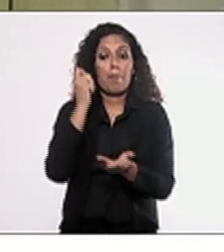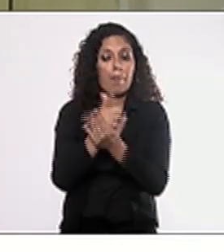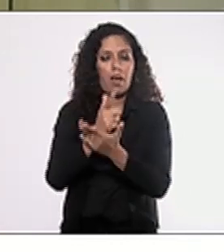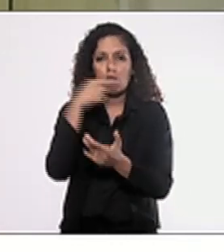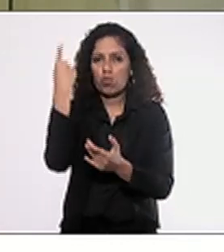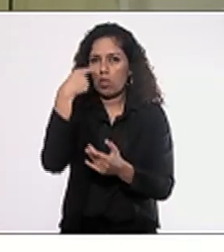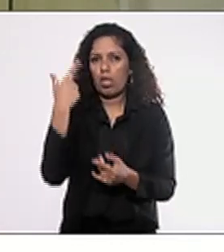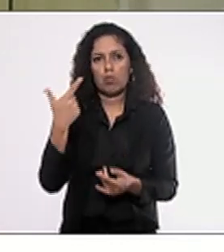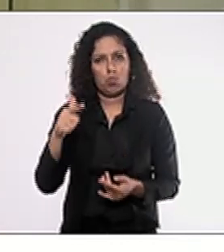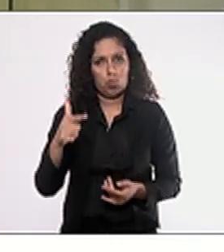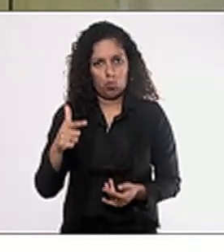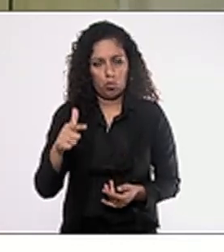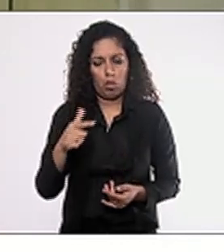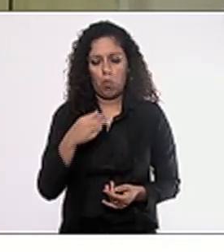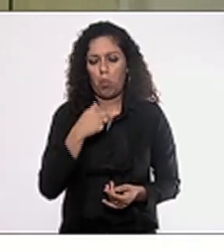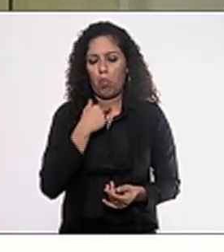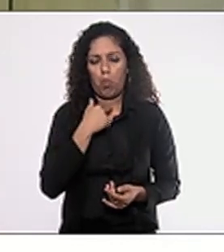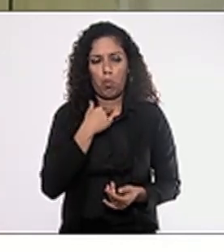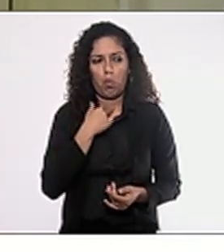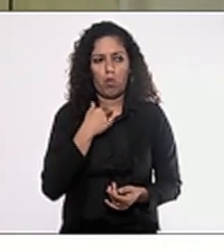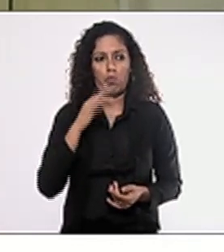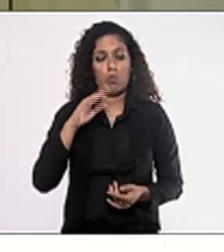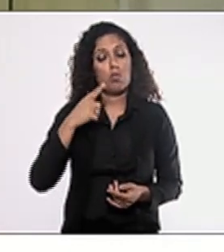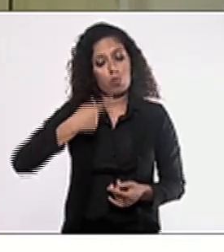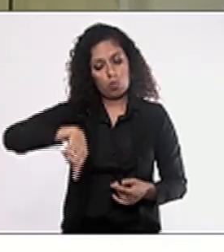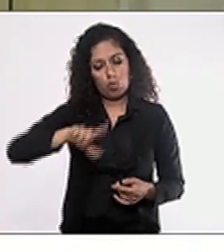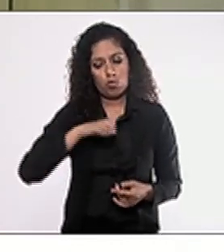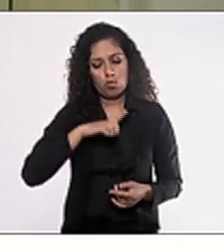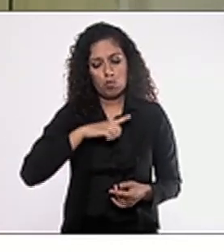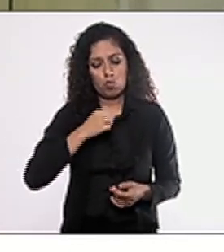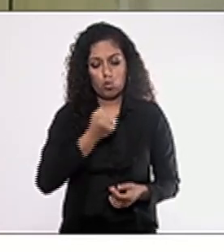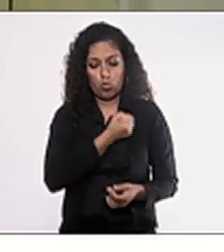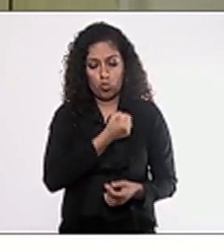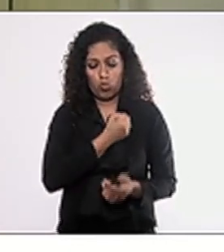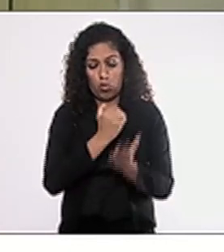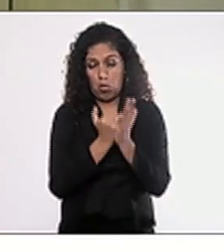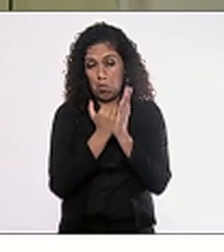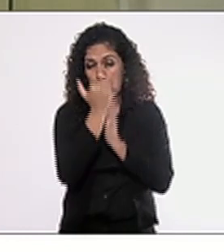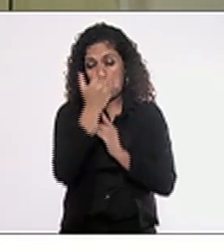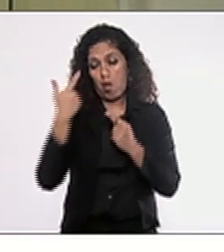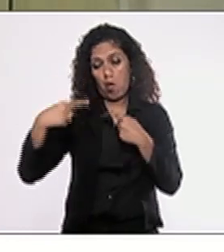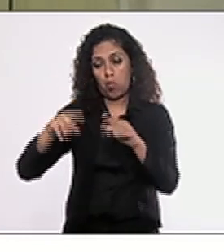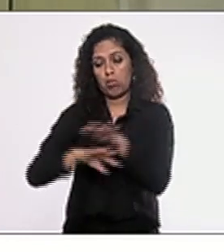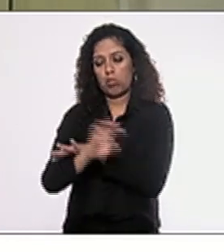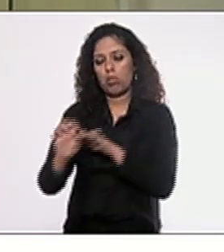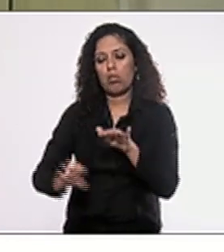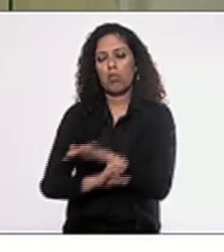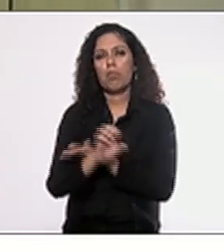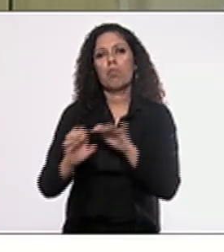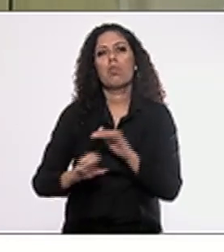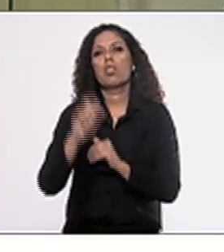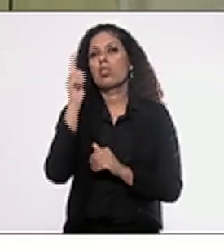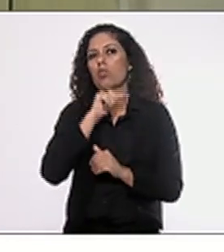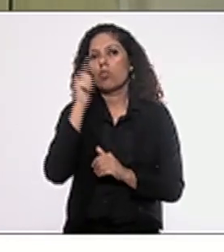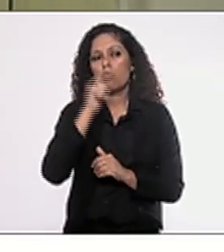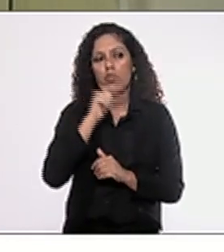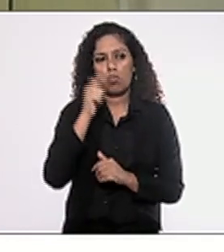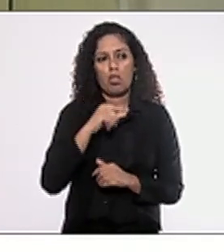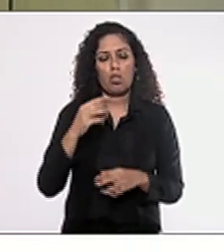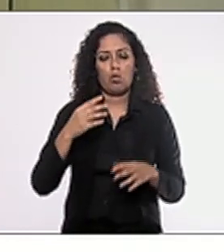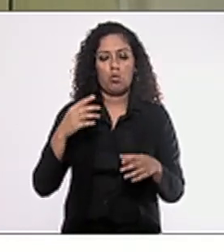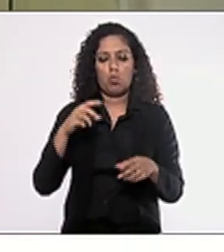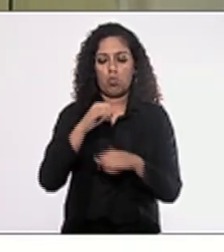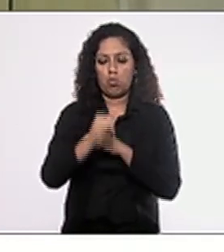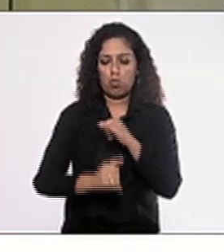Nós temos, com isso, um número bem elevado de ações contra a SEDAI. A SEDAI está ranqueada no site do Tribunal